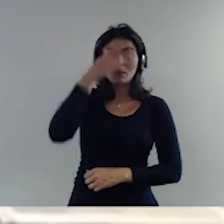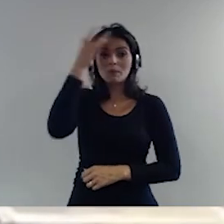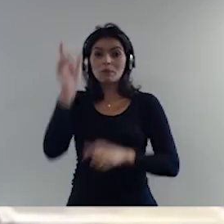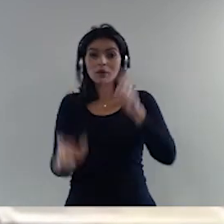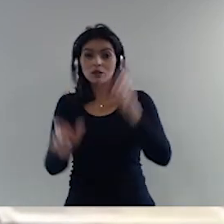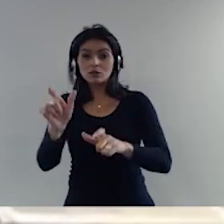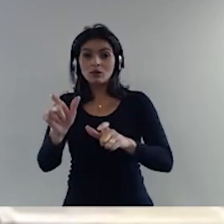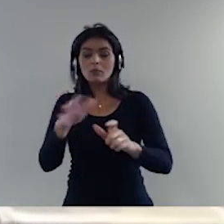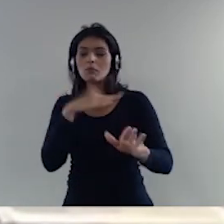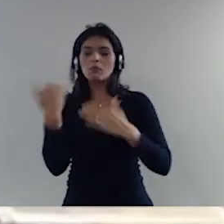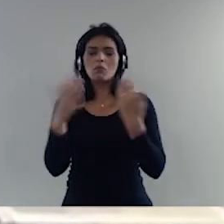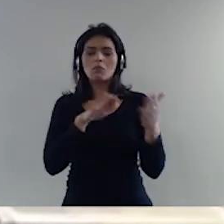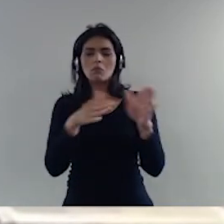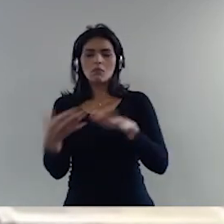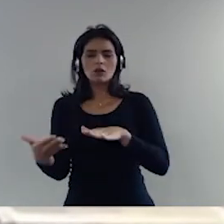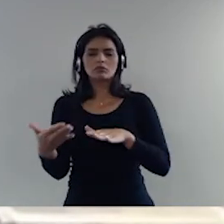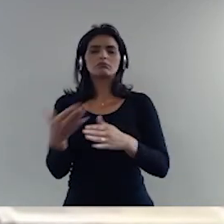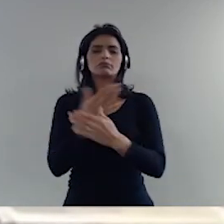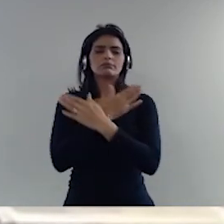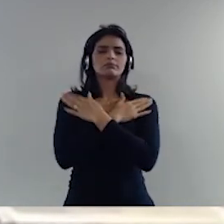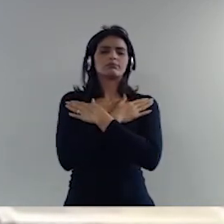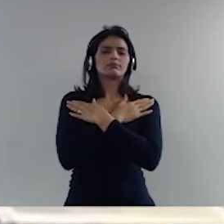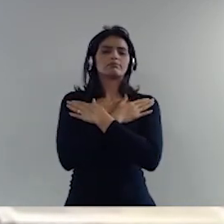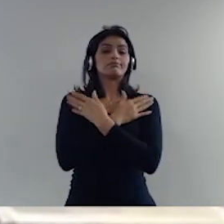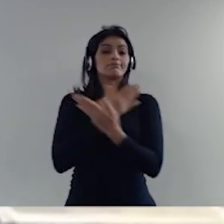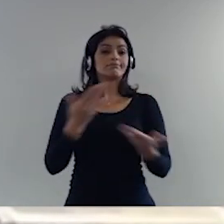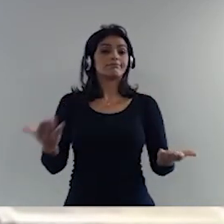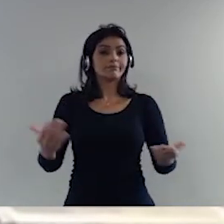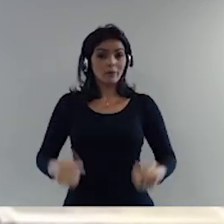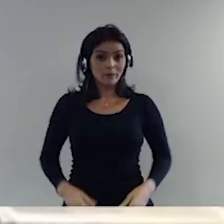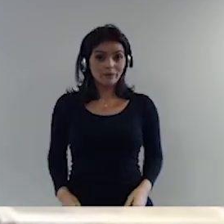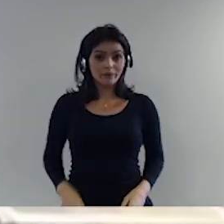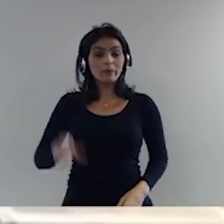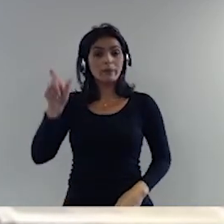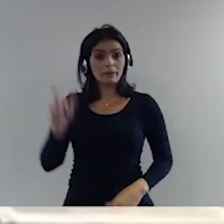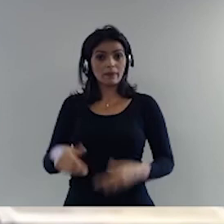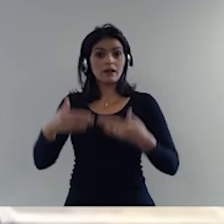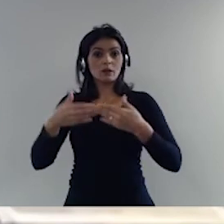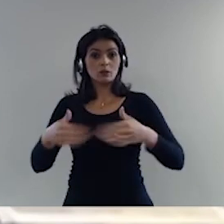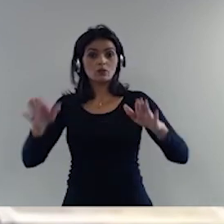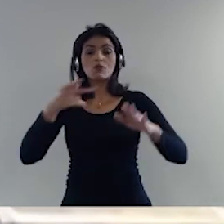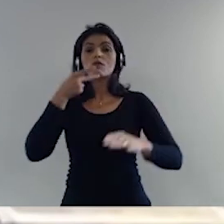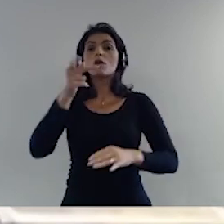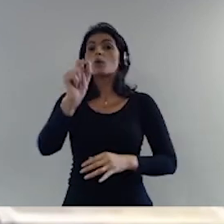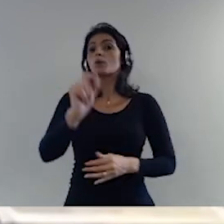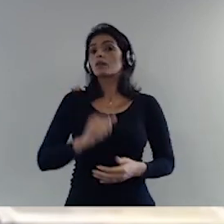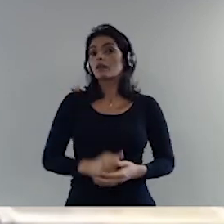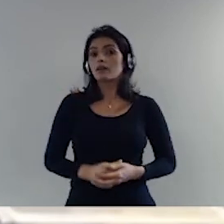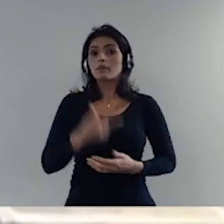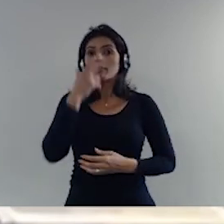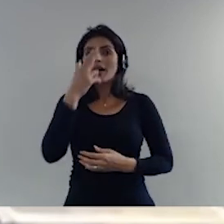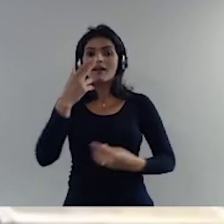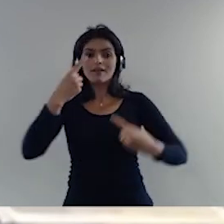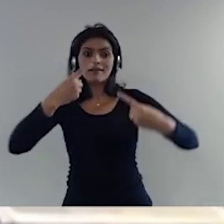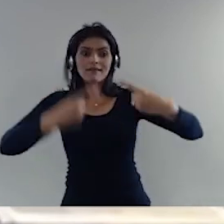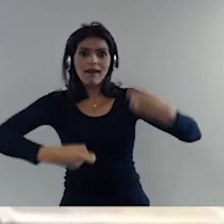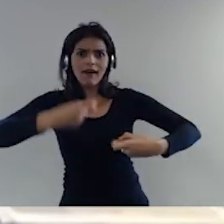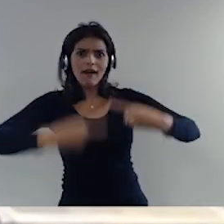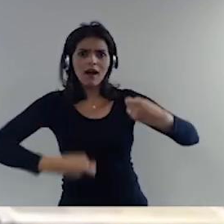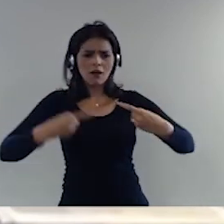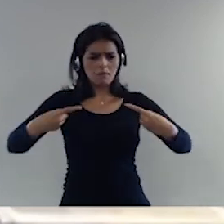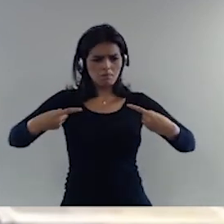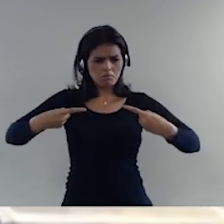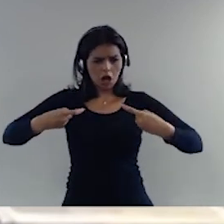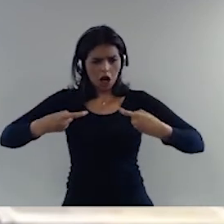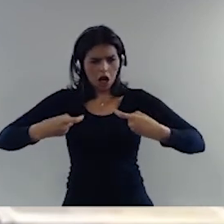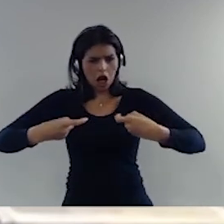Portanto, como você mesmo anunciou no início dessa apresentação, é como se nós estivéssemos diante de uma guerra com